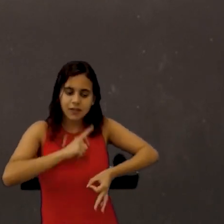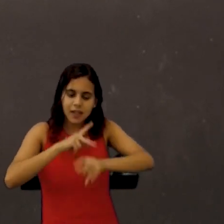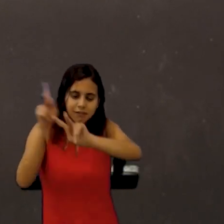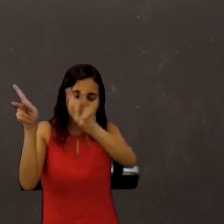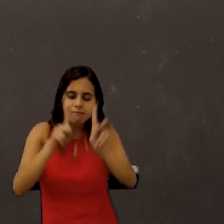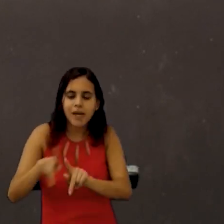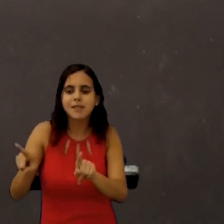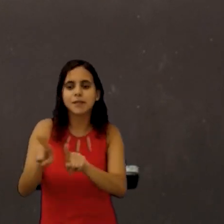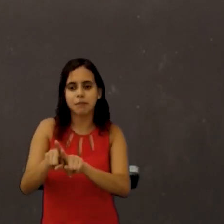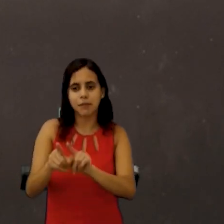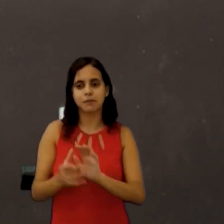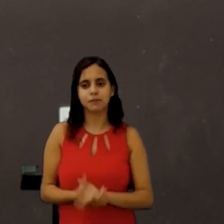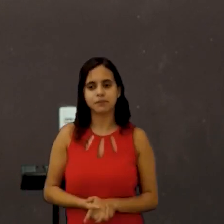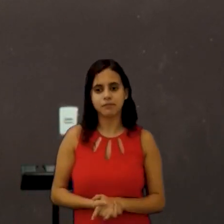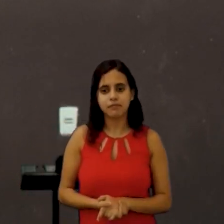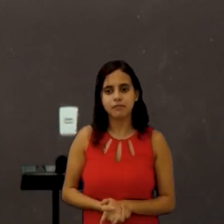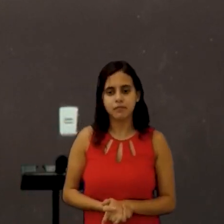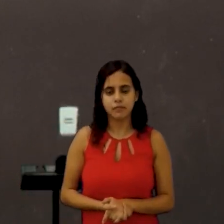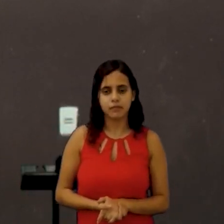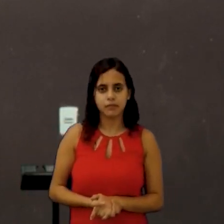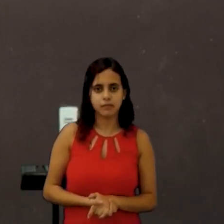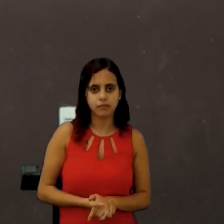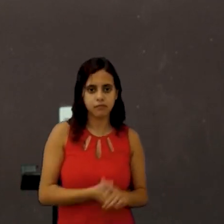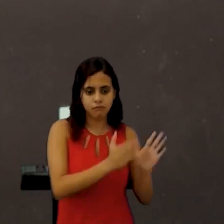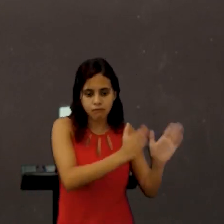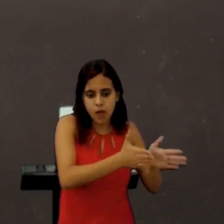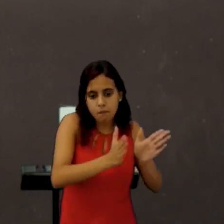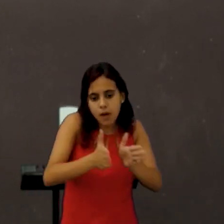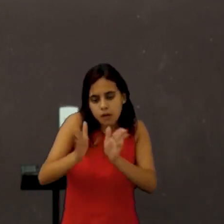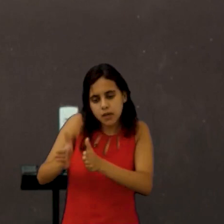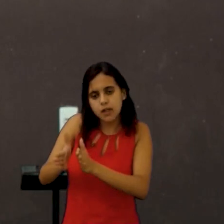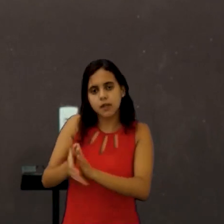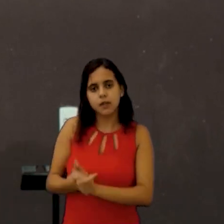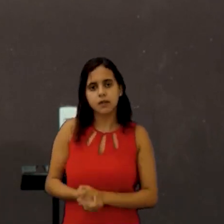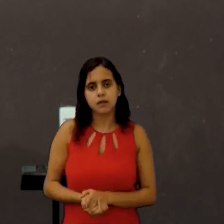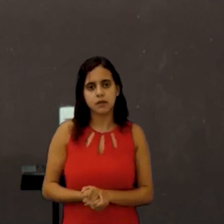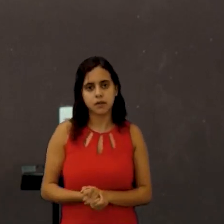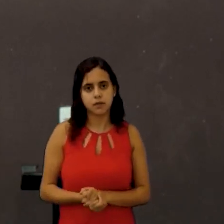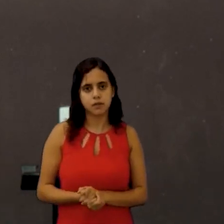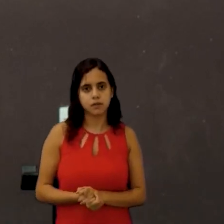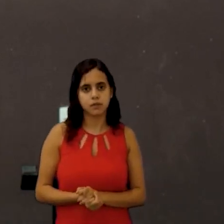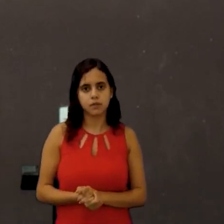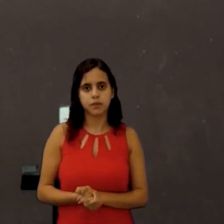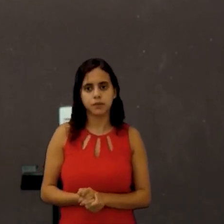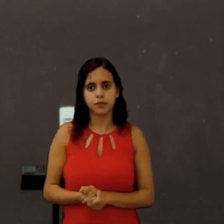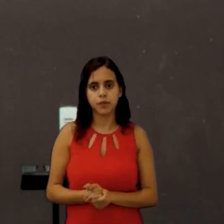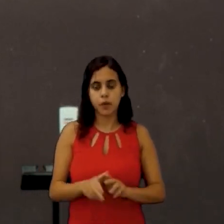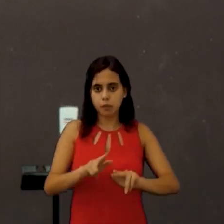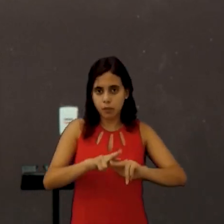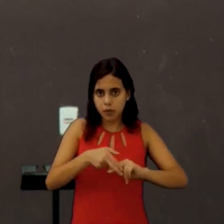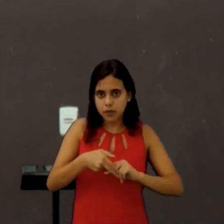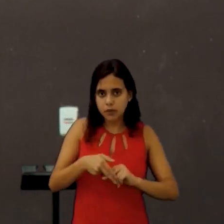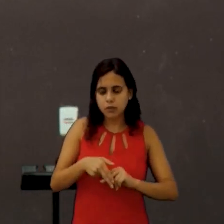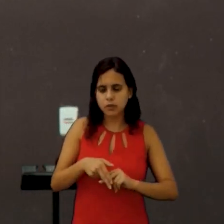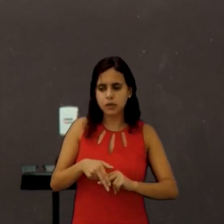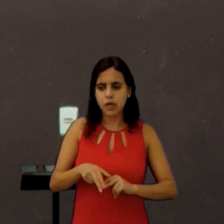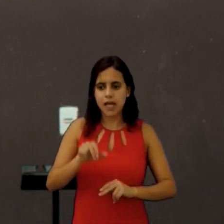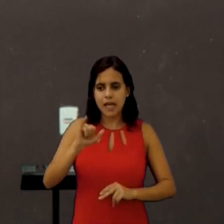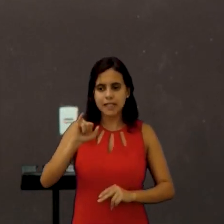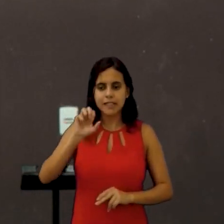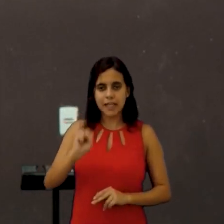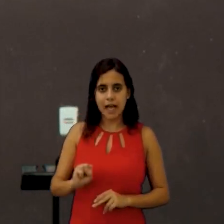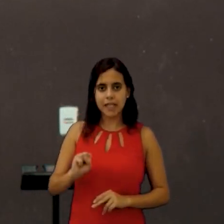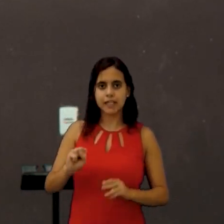consequência. É assim que funciona. Por isso que Isaías 52:7